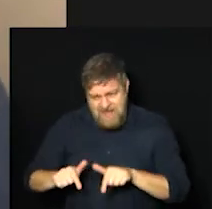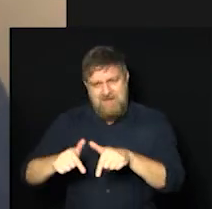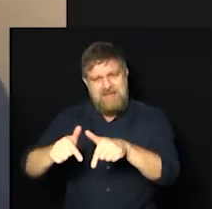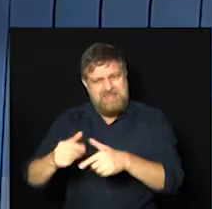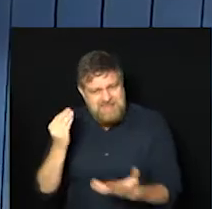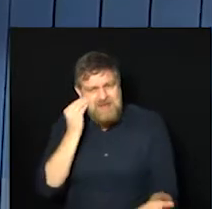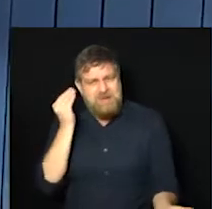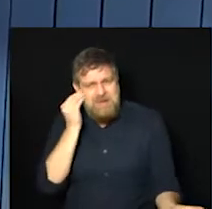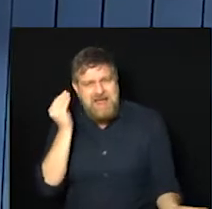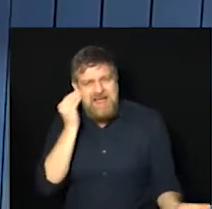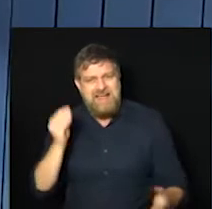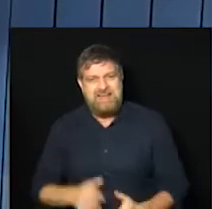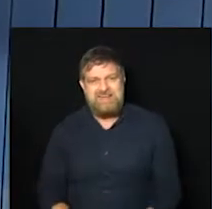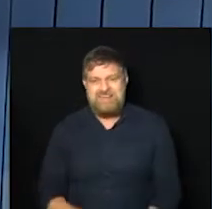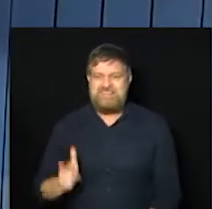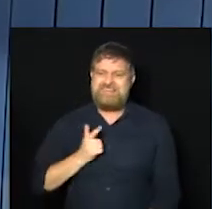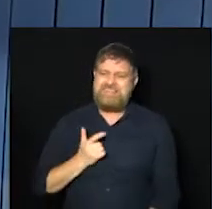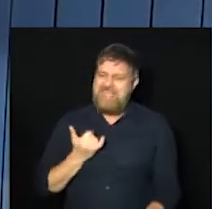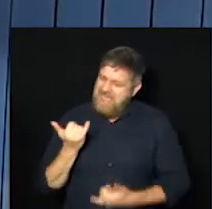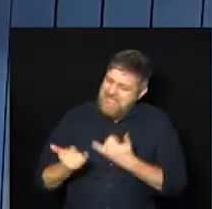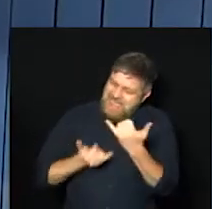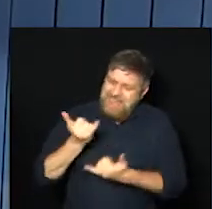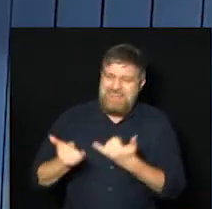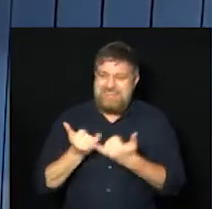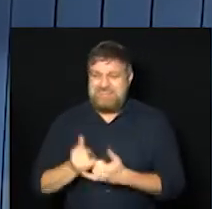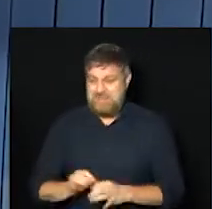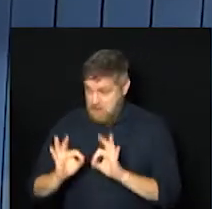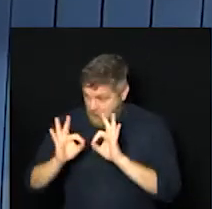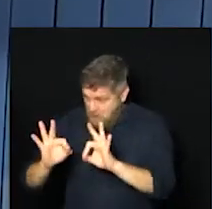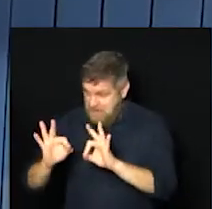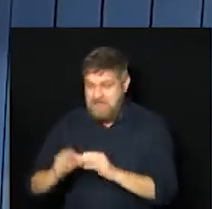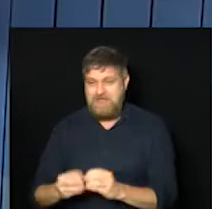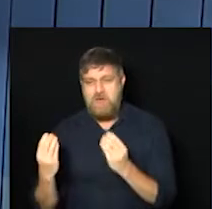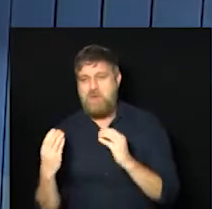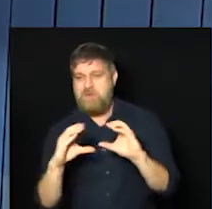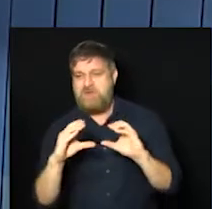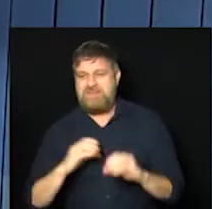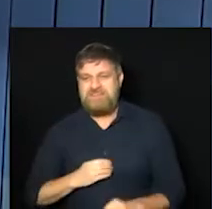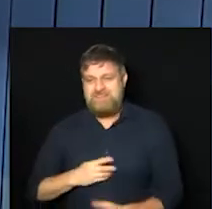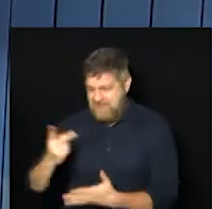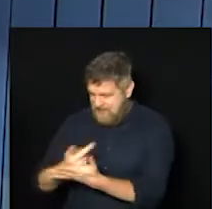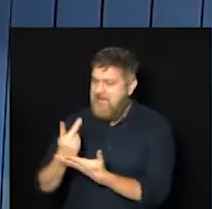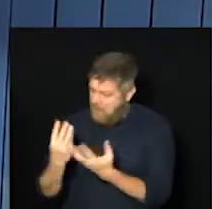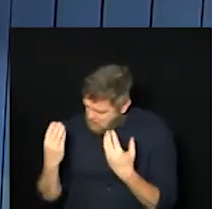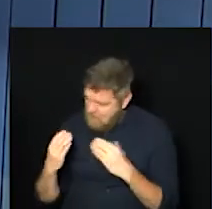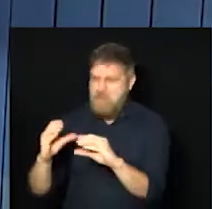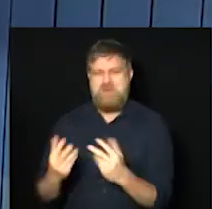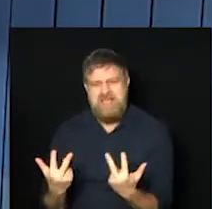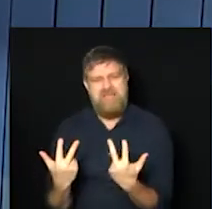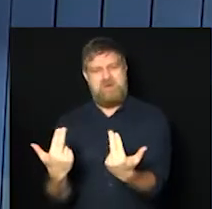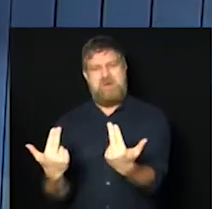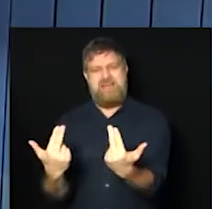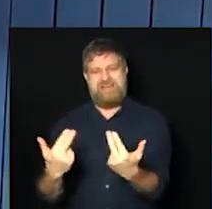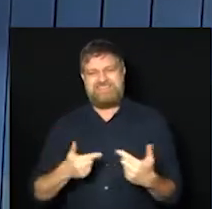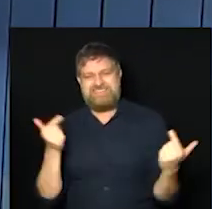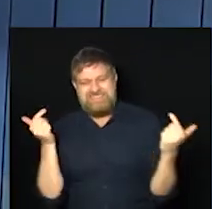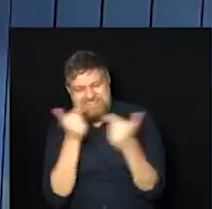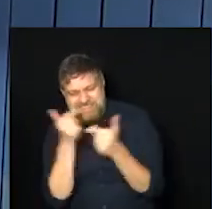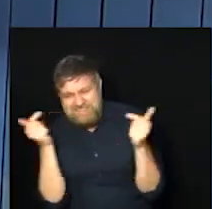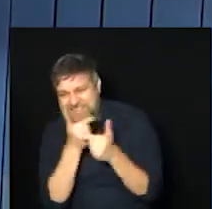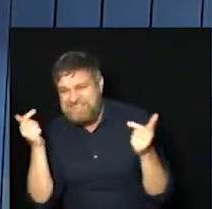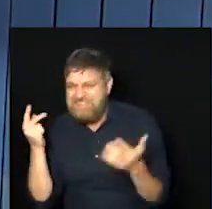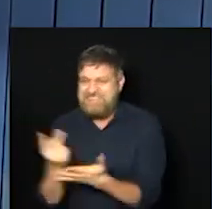arriscar. E levar na brincadeira, né? Se der certo, você publica, se der errado, você publica também e ri do seu